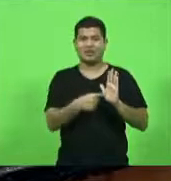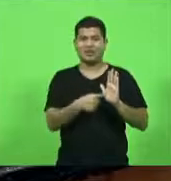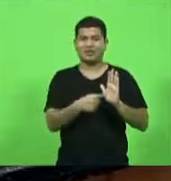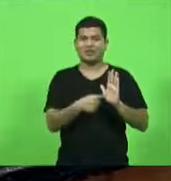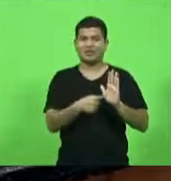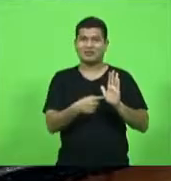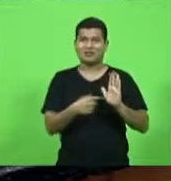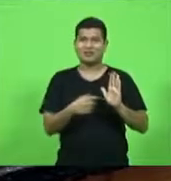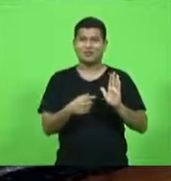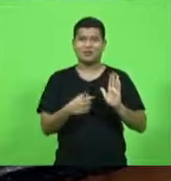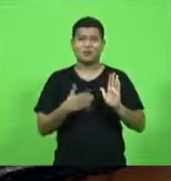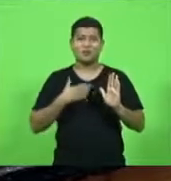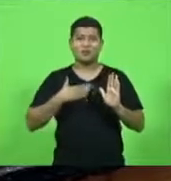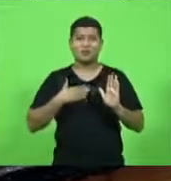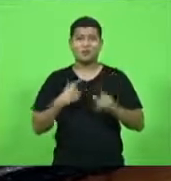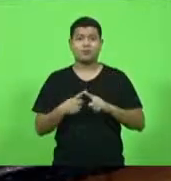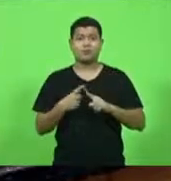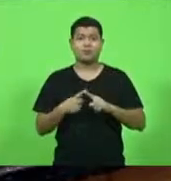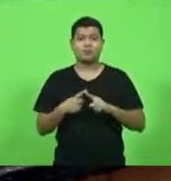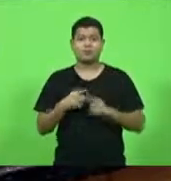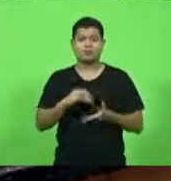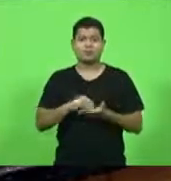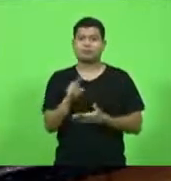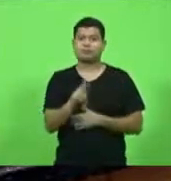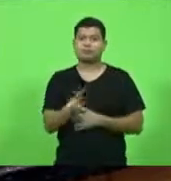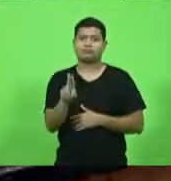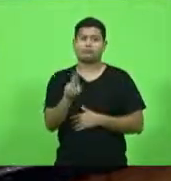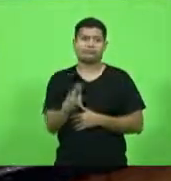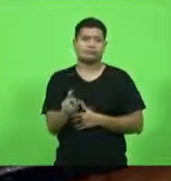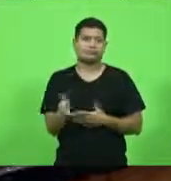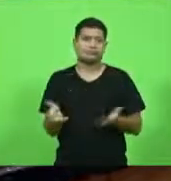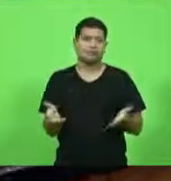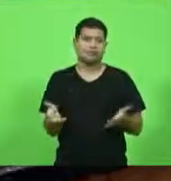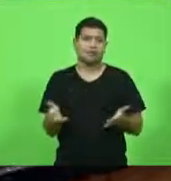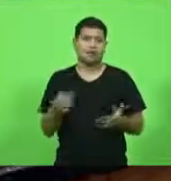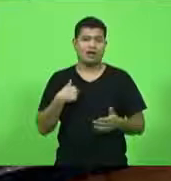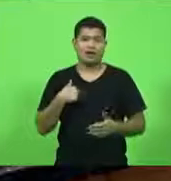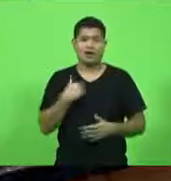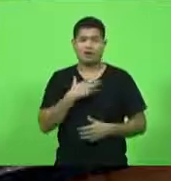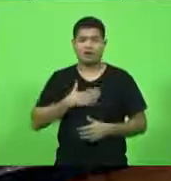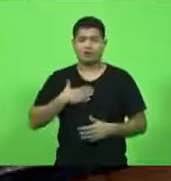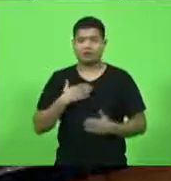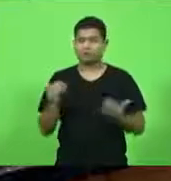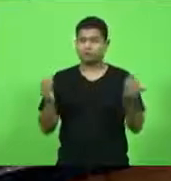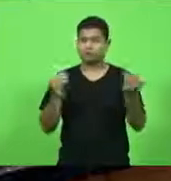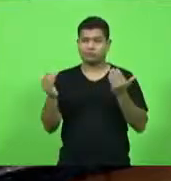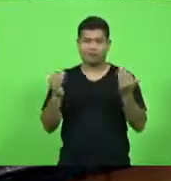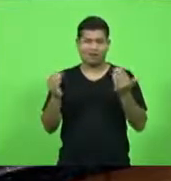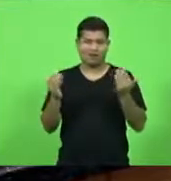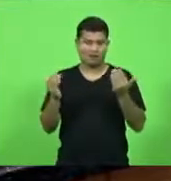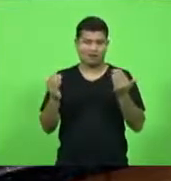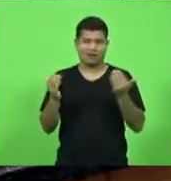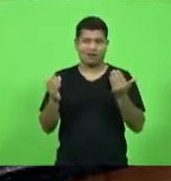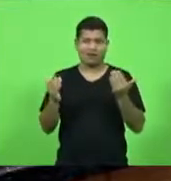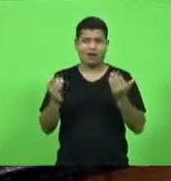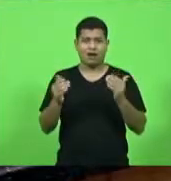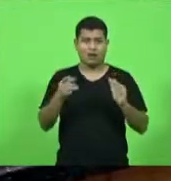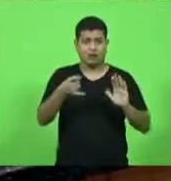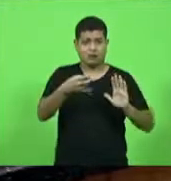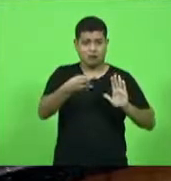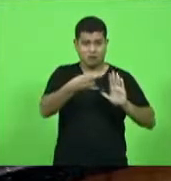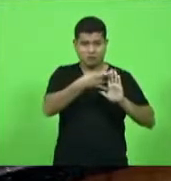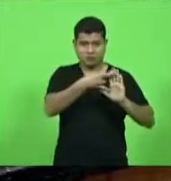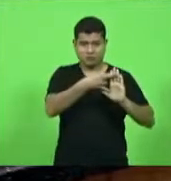Meu regimento está novinho por falta de uso. Eu gostaria de fazer uma comparação entre o regimento e o